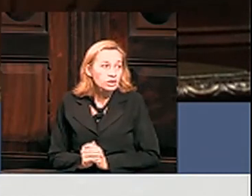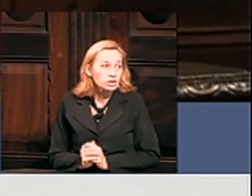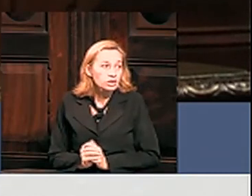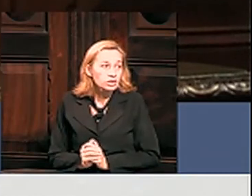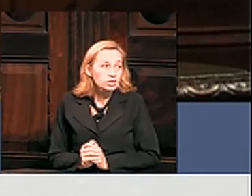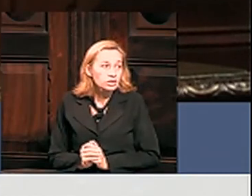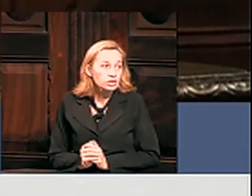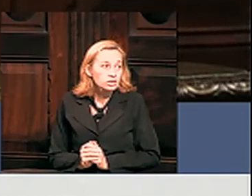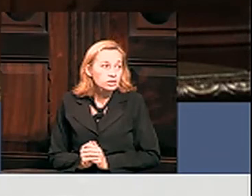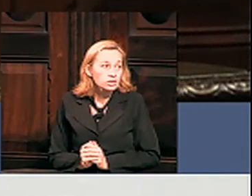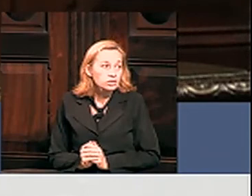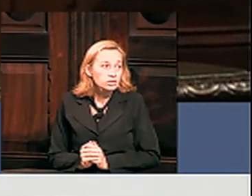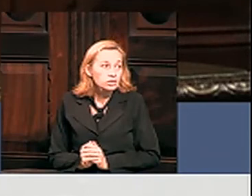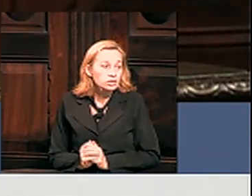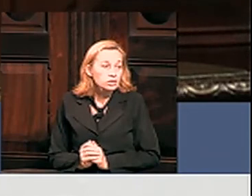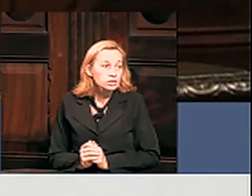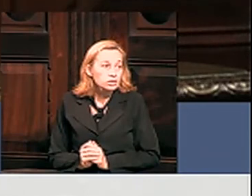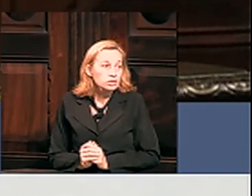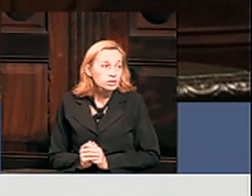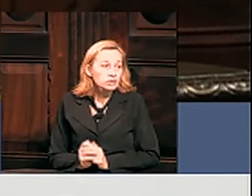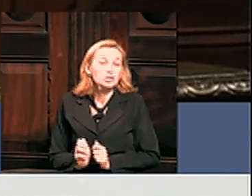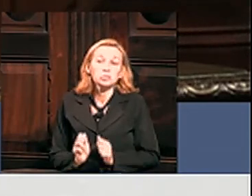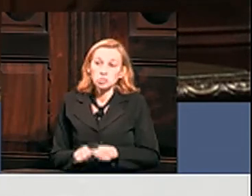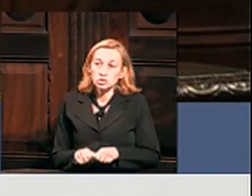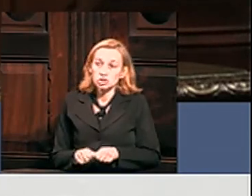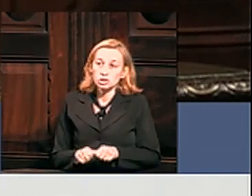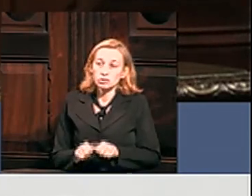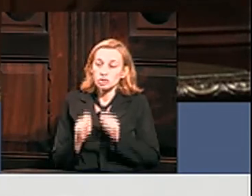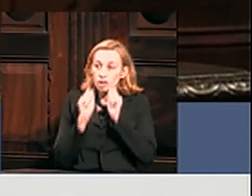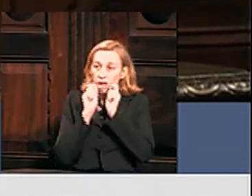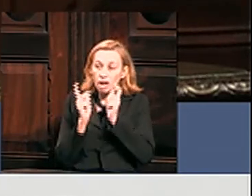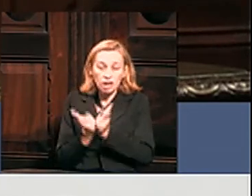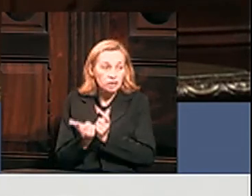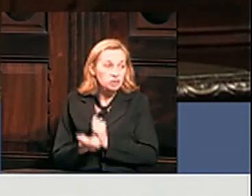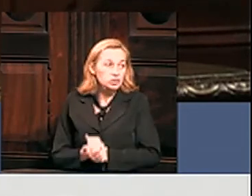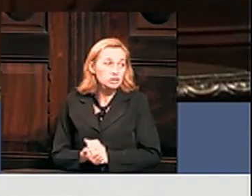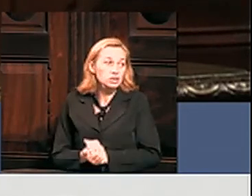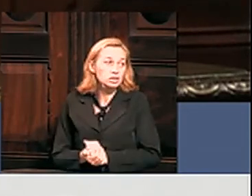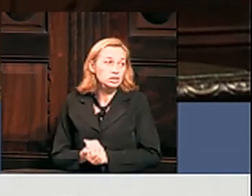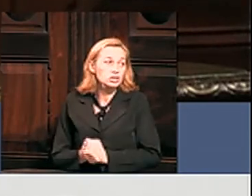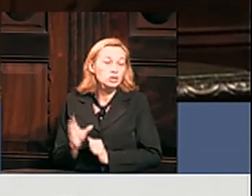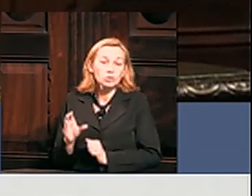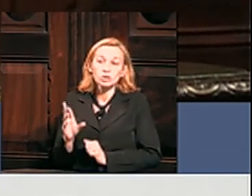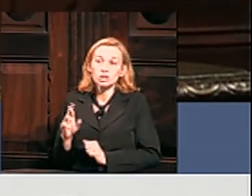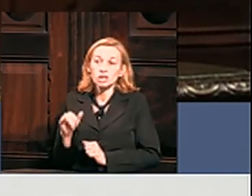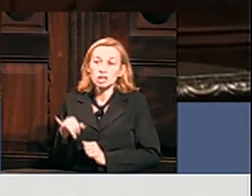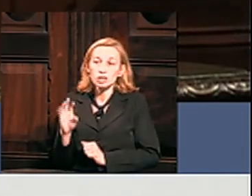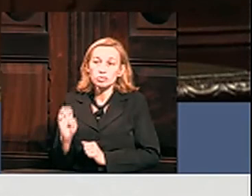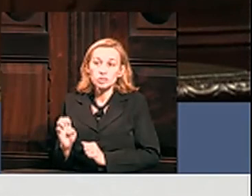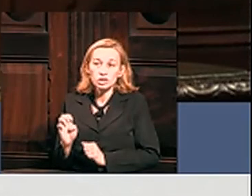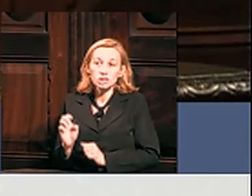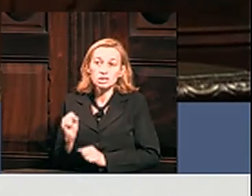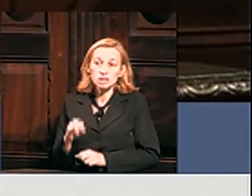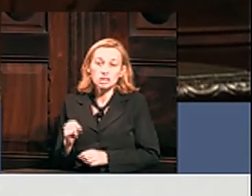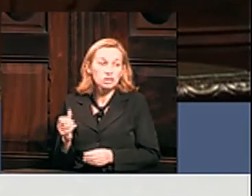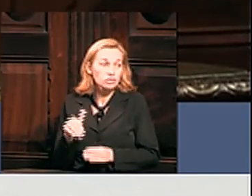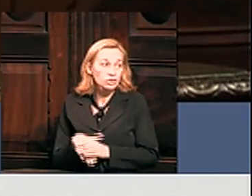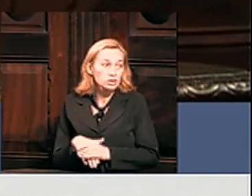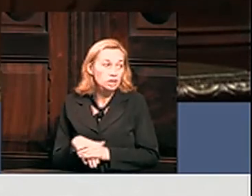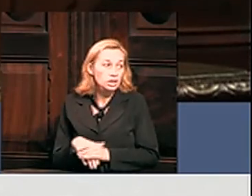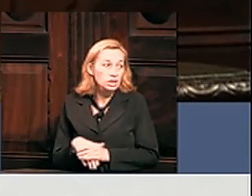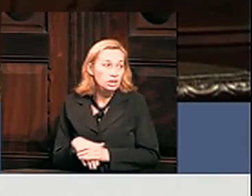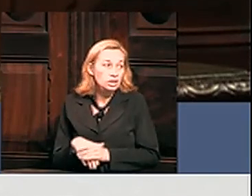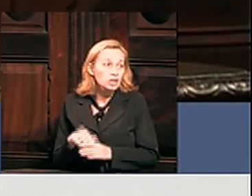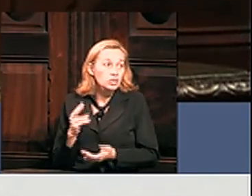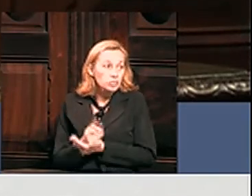partir daí, da rejeição no plenário, com crime de responsabilidade, se votar, mesmo